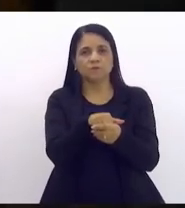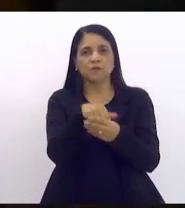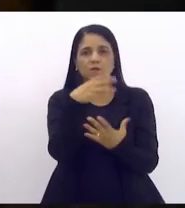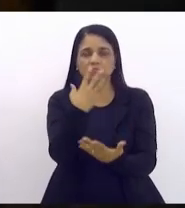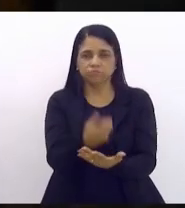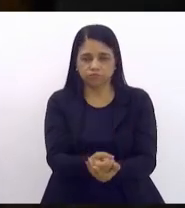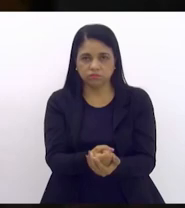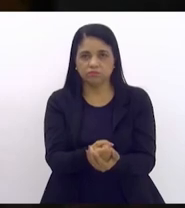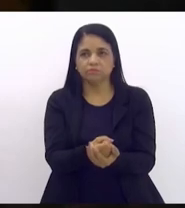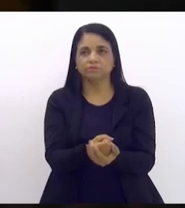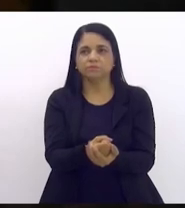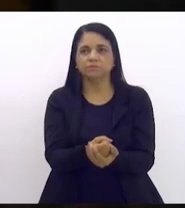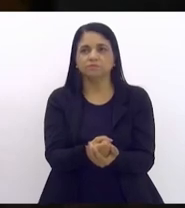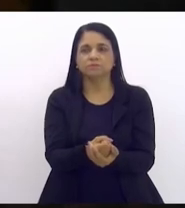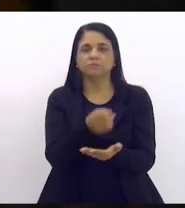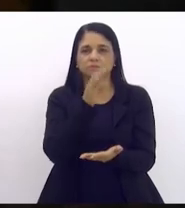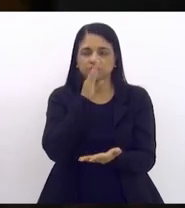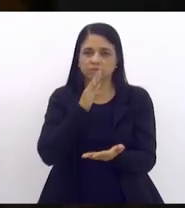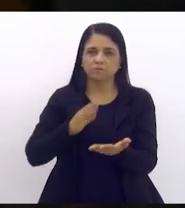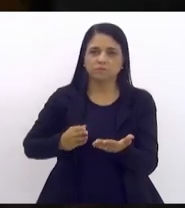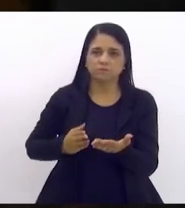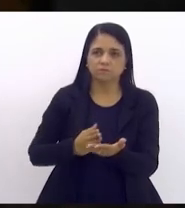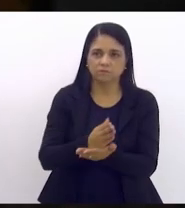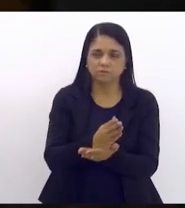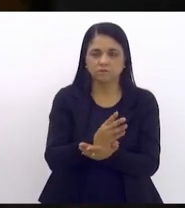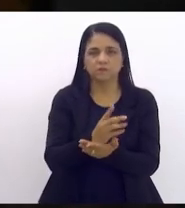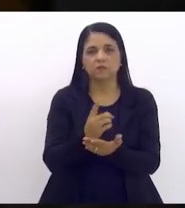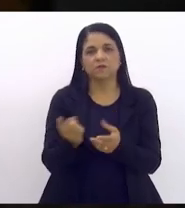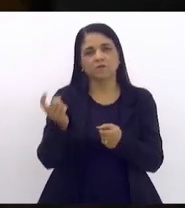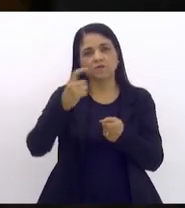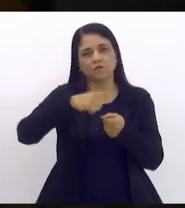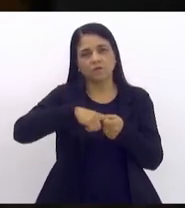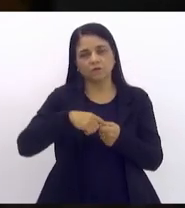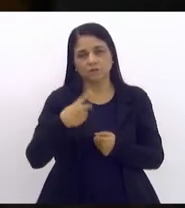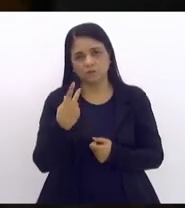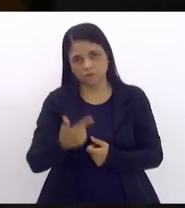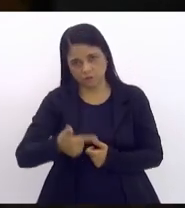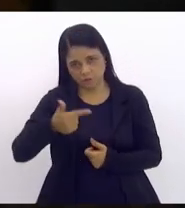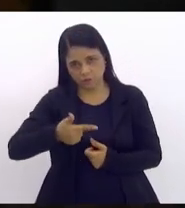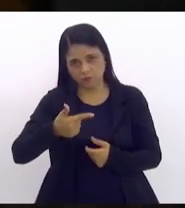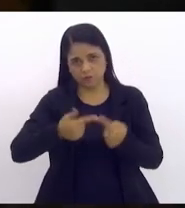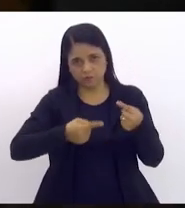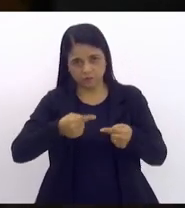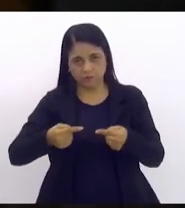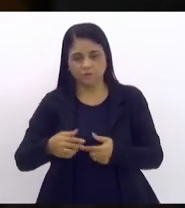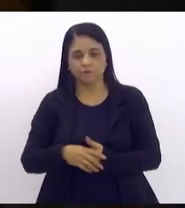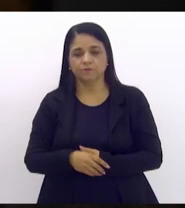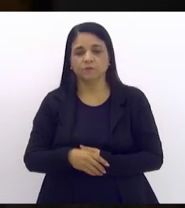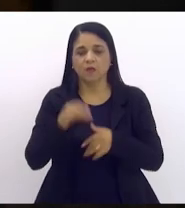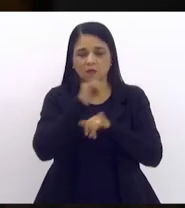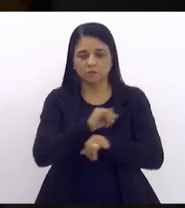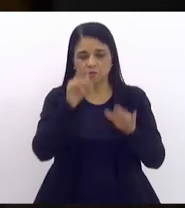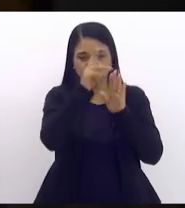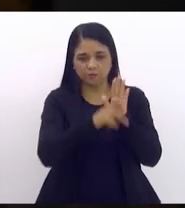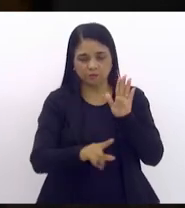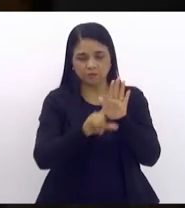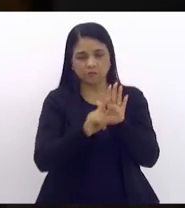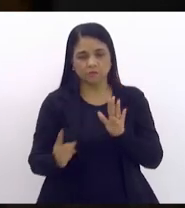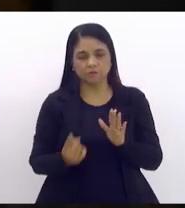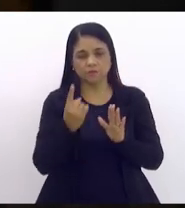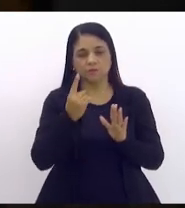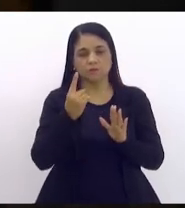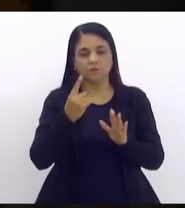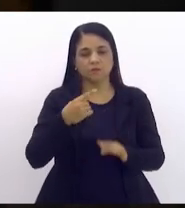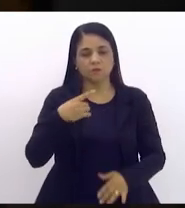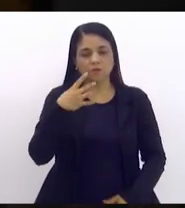que aprovam permaneçam como estão. Aprovado em primeira, volta em segunda. Anuncio em discussão única, projeto